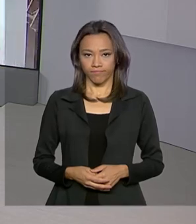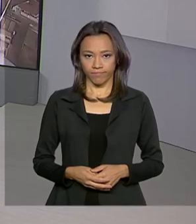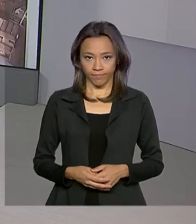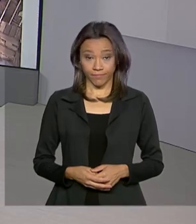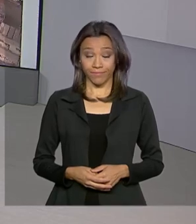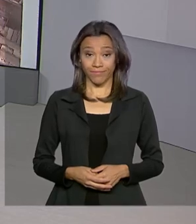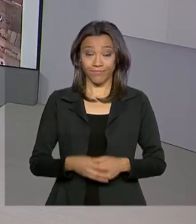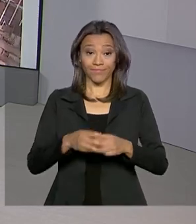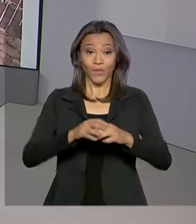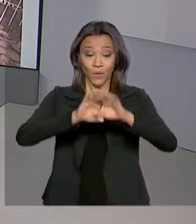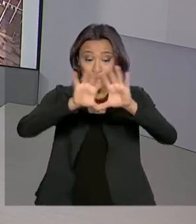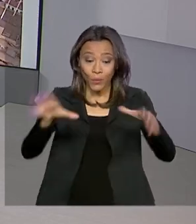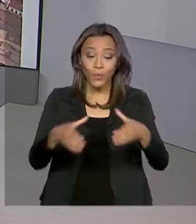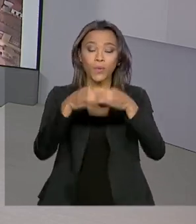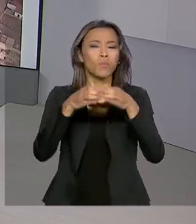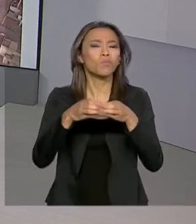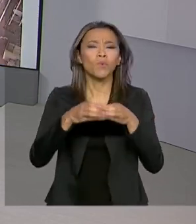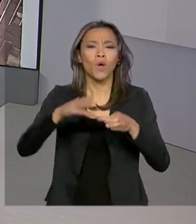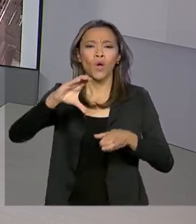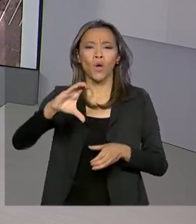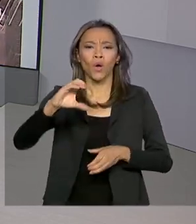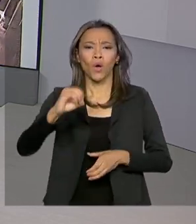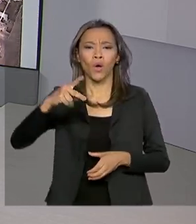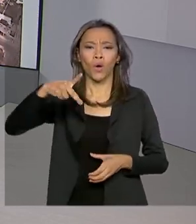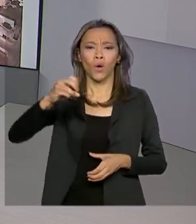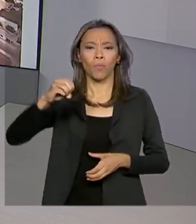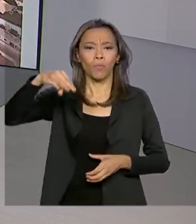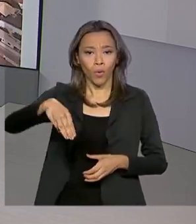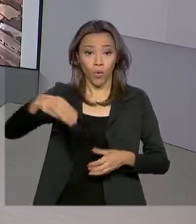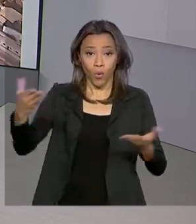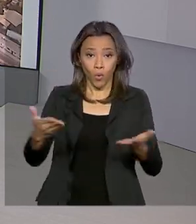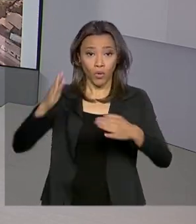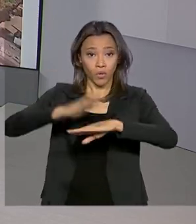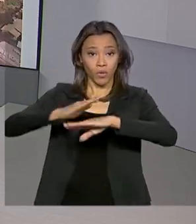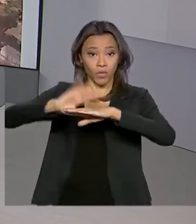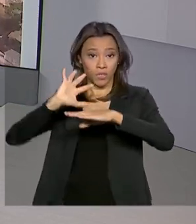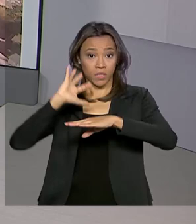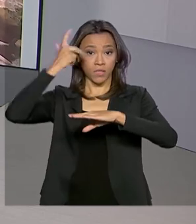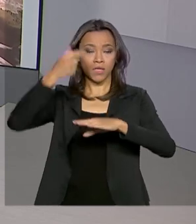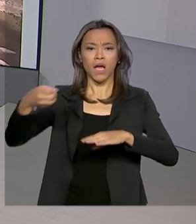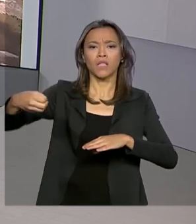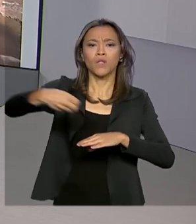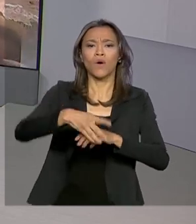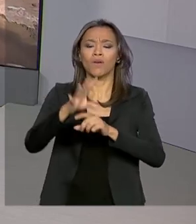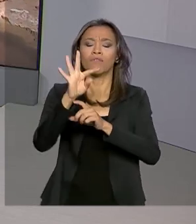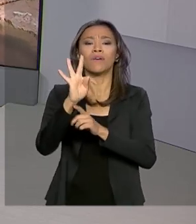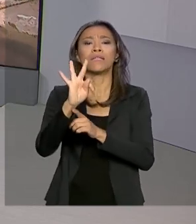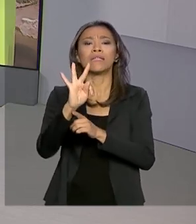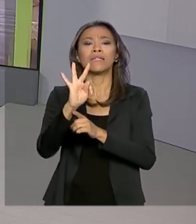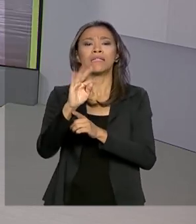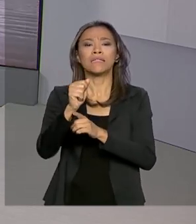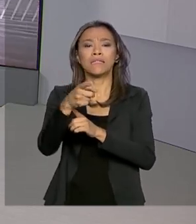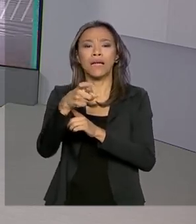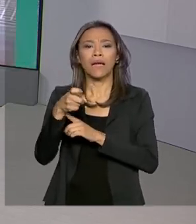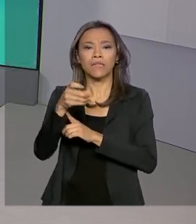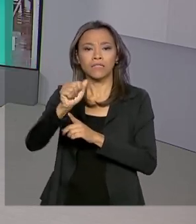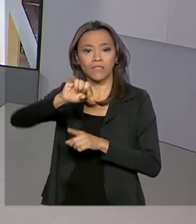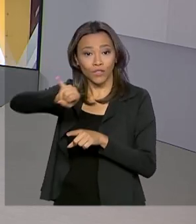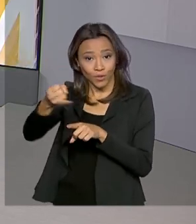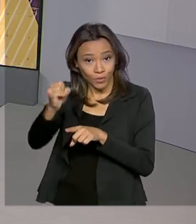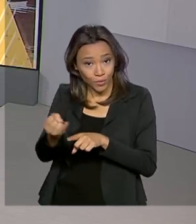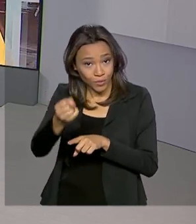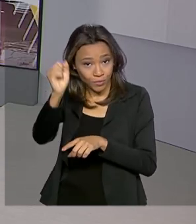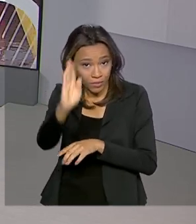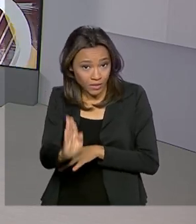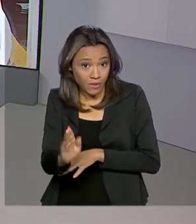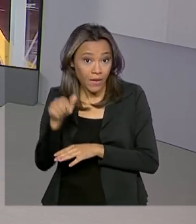O Comitê de Política Monetária do Banco Central decide hoje a nova taxa básica de juros da economia do país. O